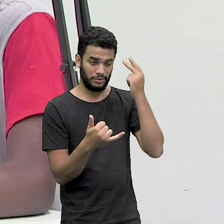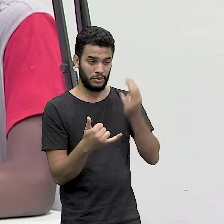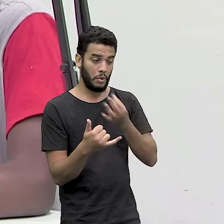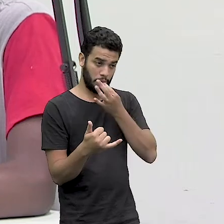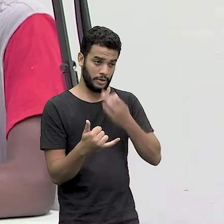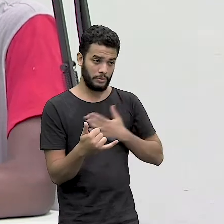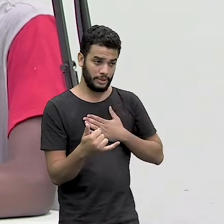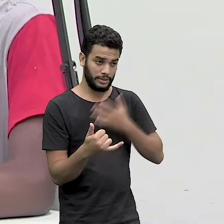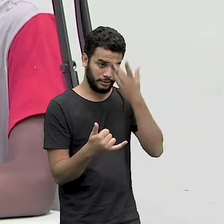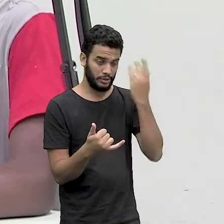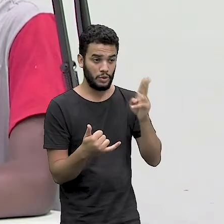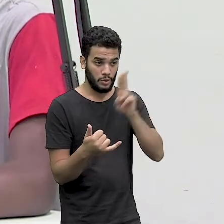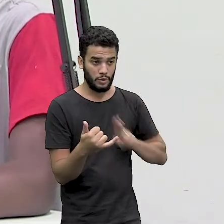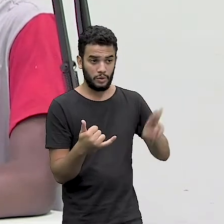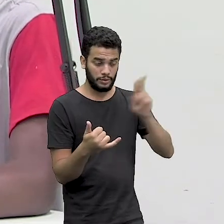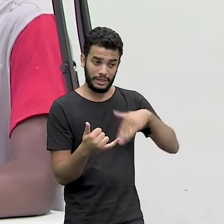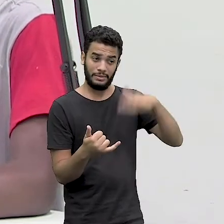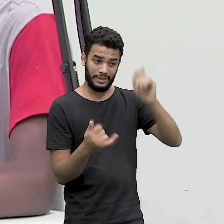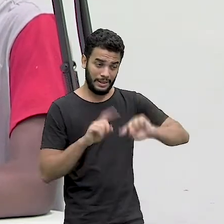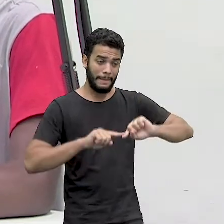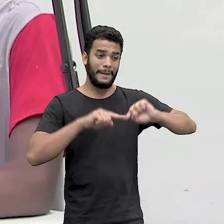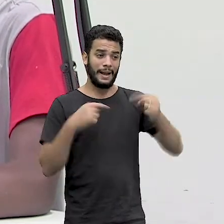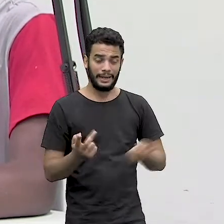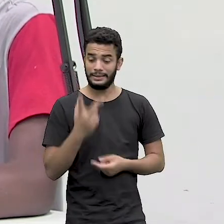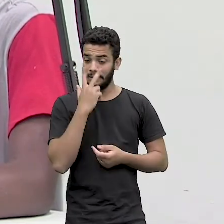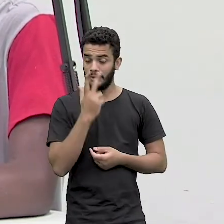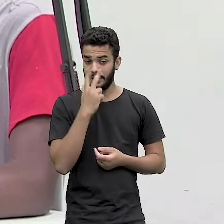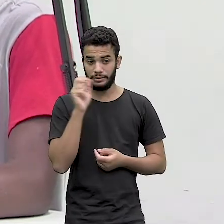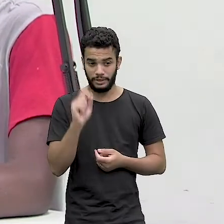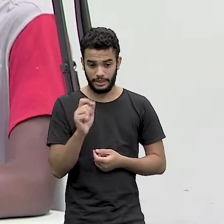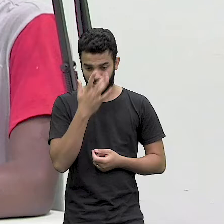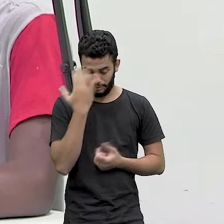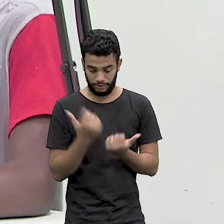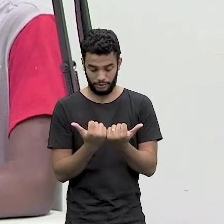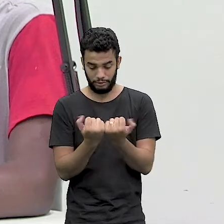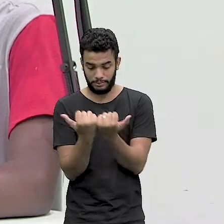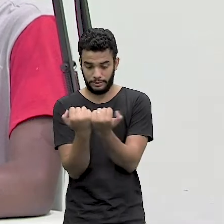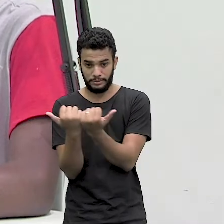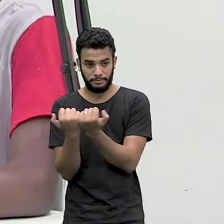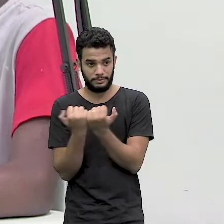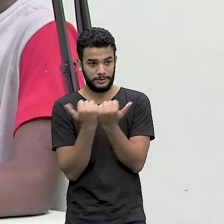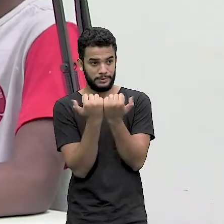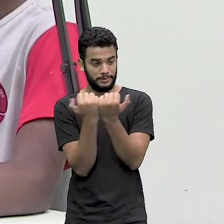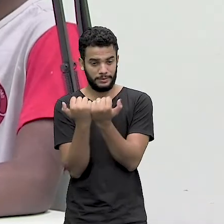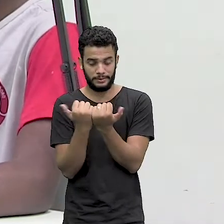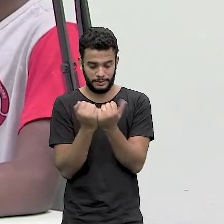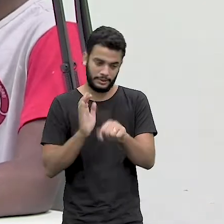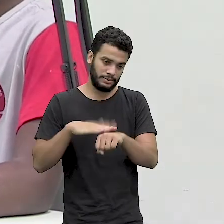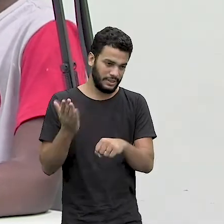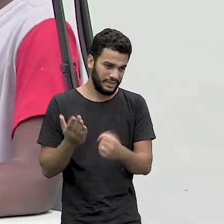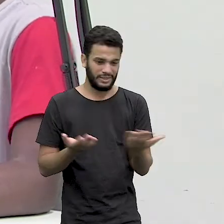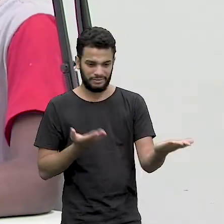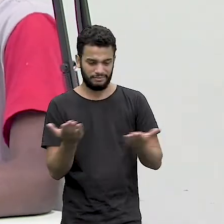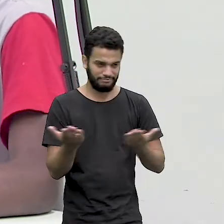hoje, são os jogos. Porque um celular você vai ter você pode comprar 100 jogos, dezenas de jogos